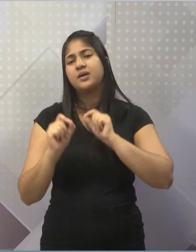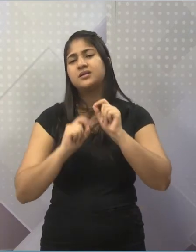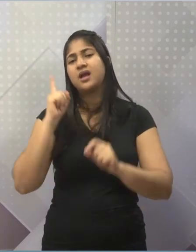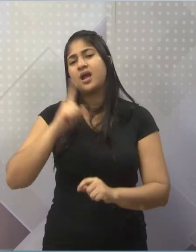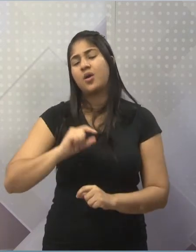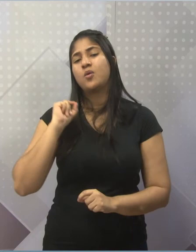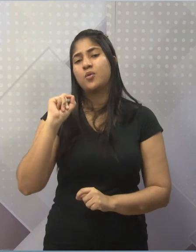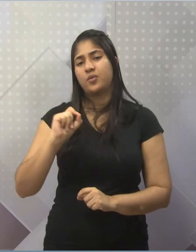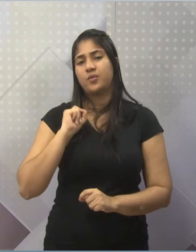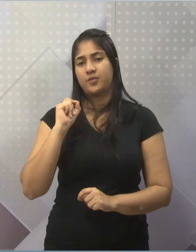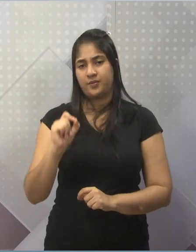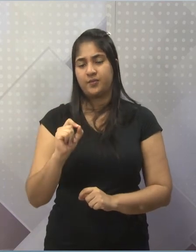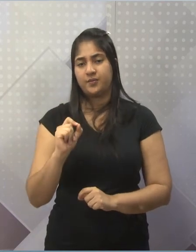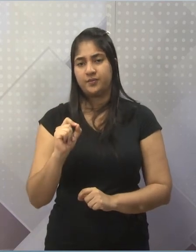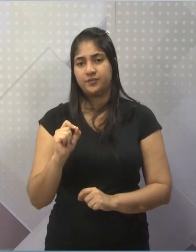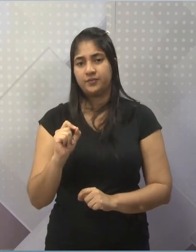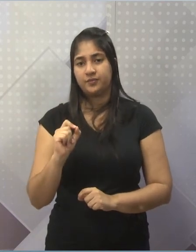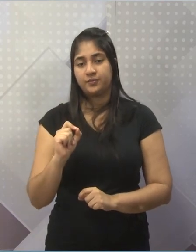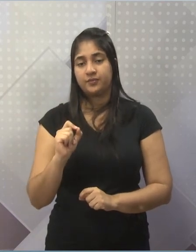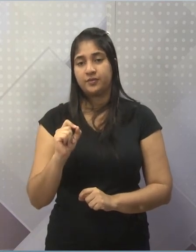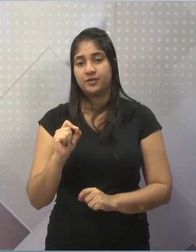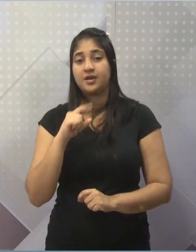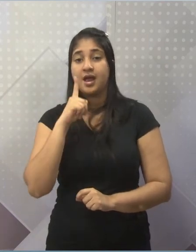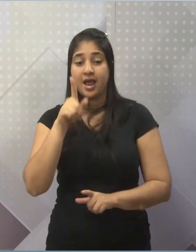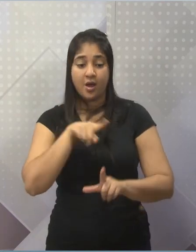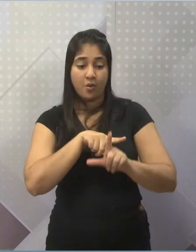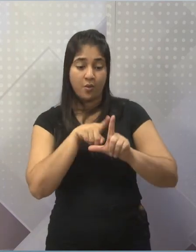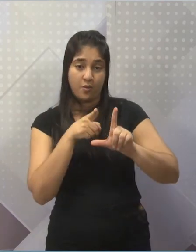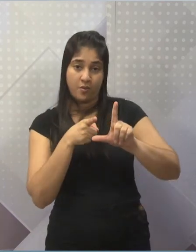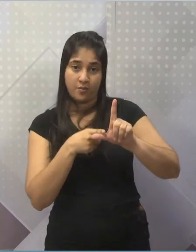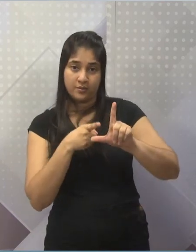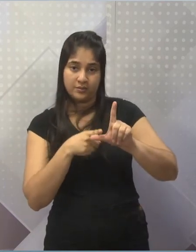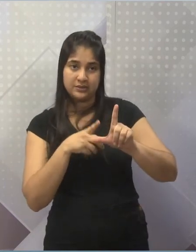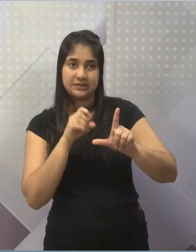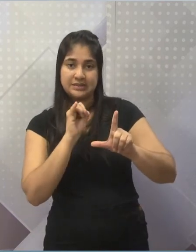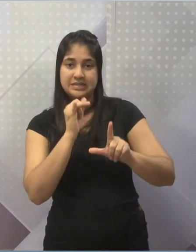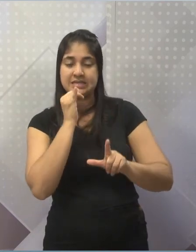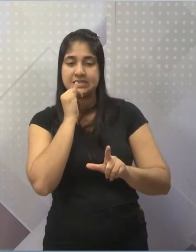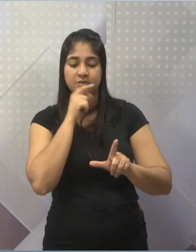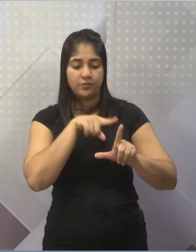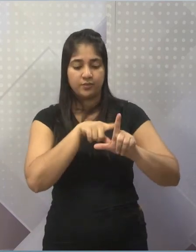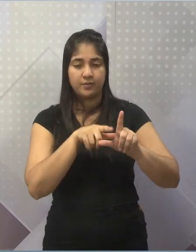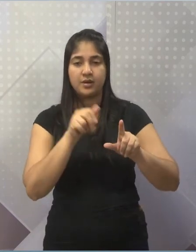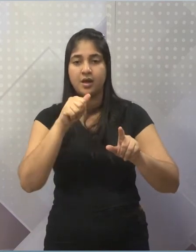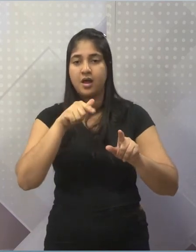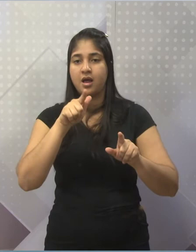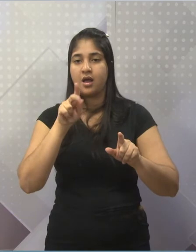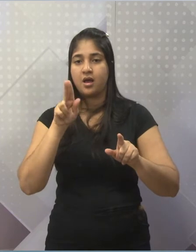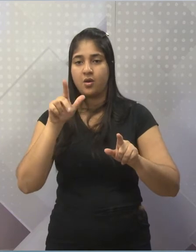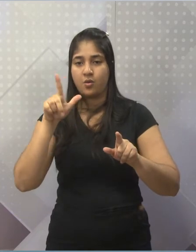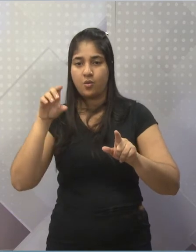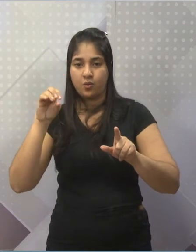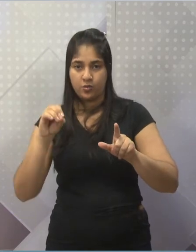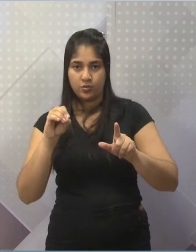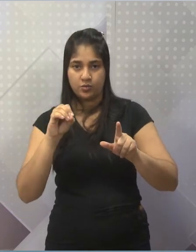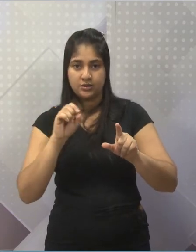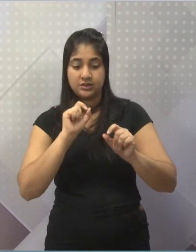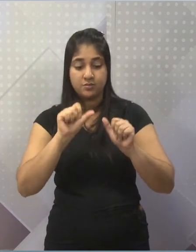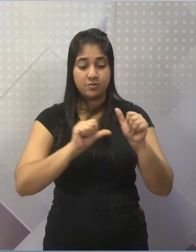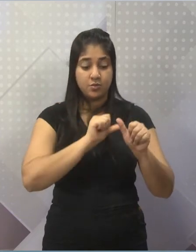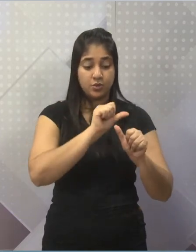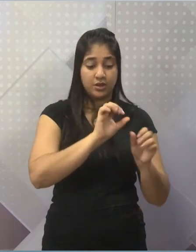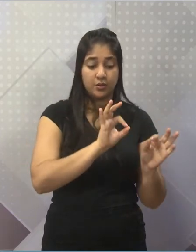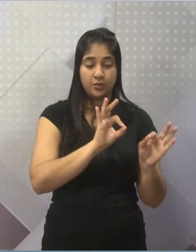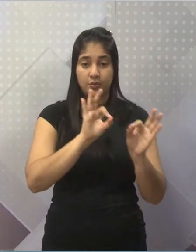são ângulos correspondentes? São aqueles que correspondem. Se eu pego esse ângulo e empurro para cá, ele vai